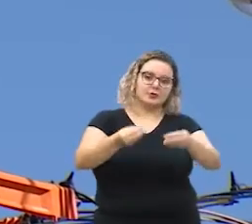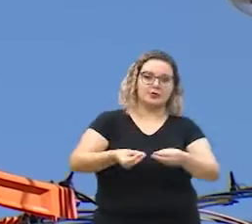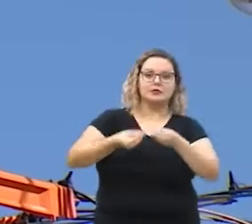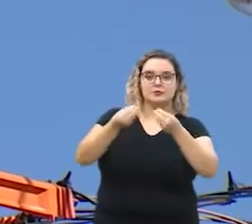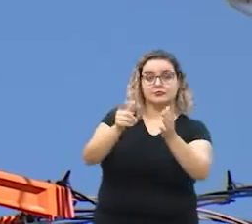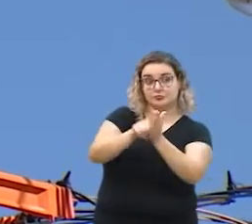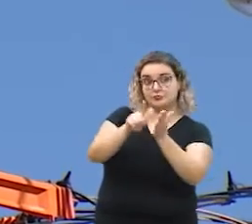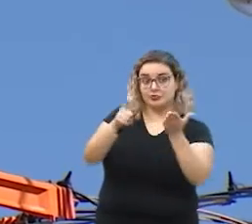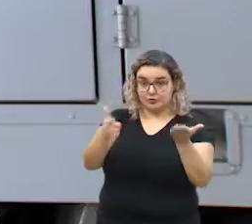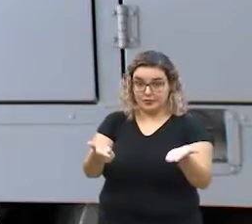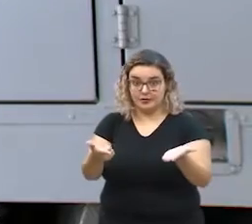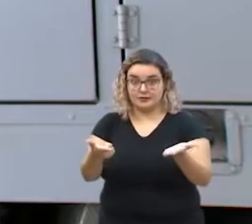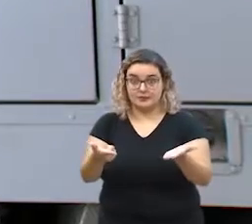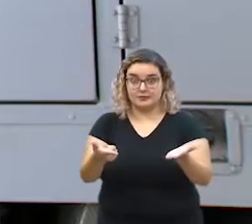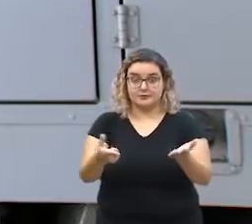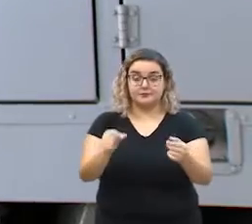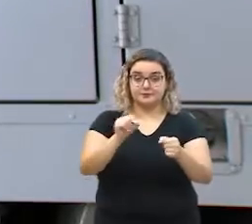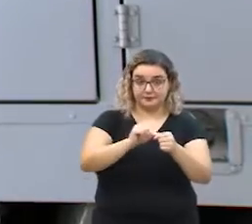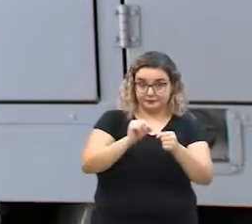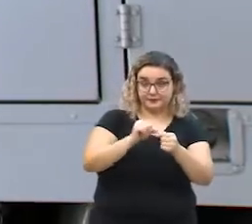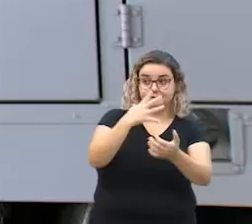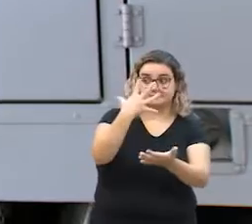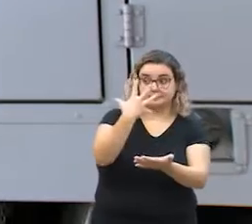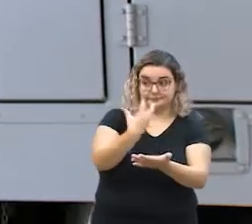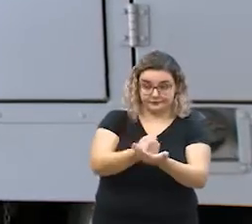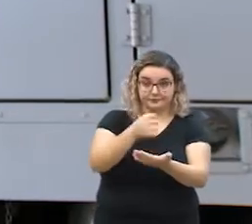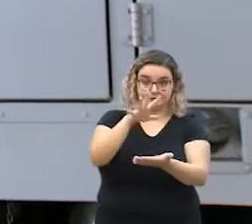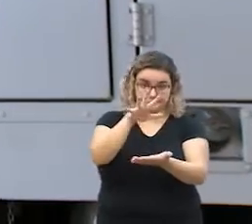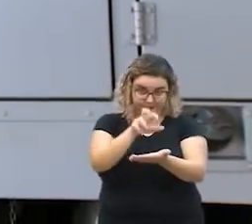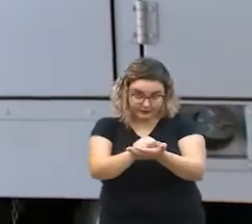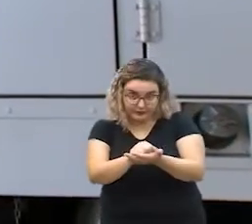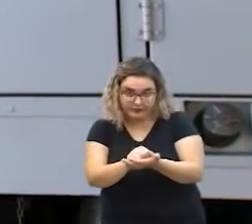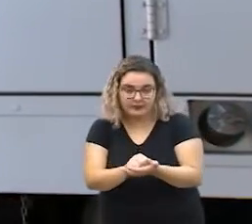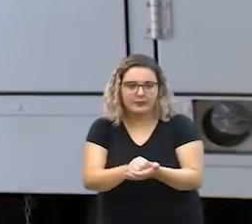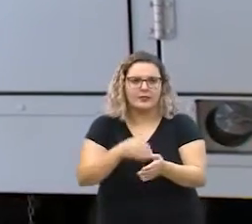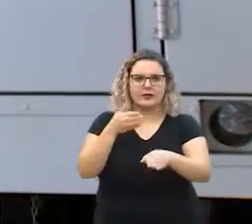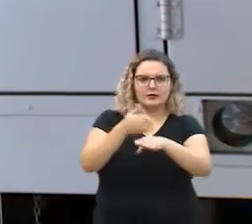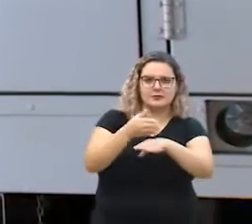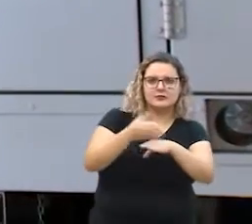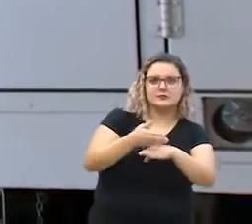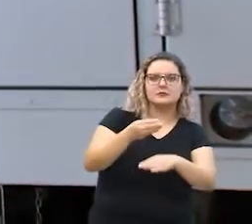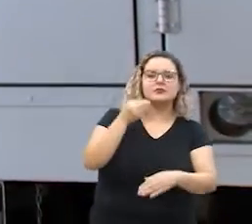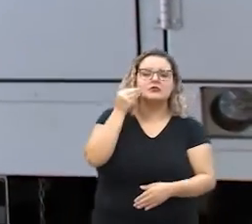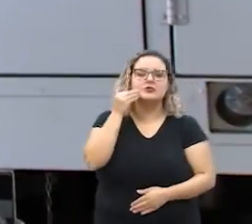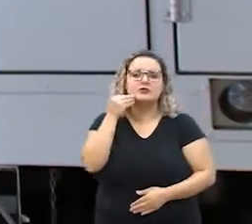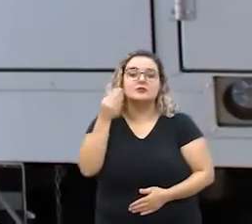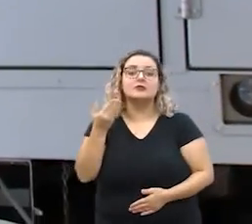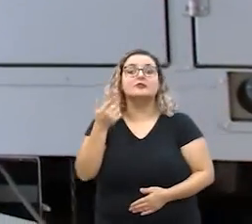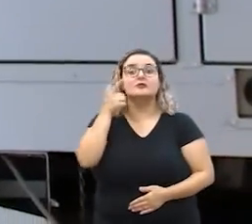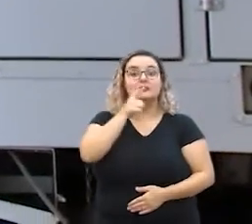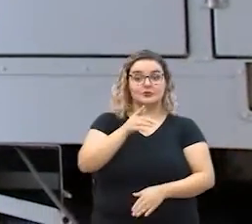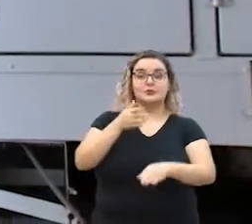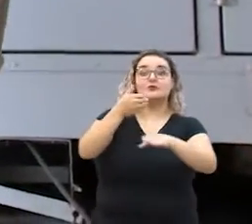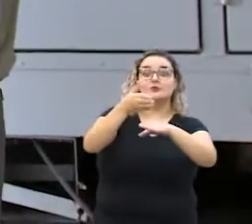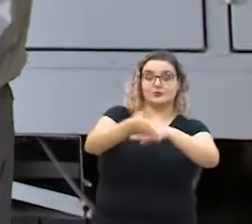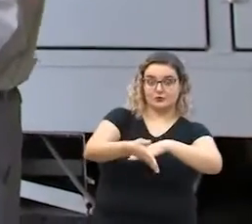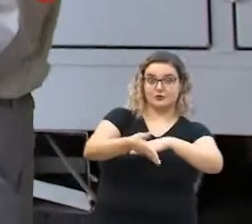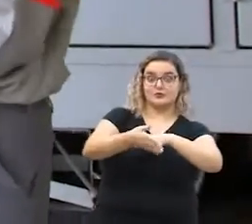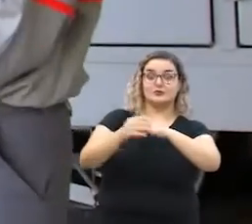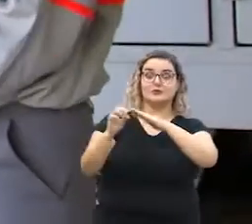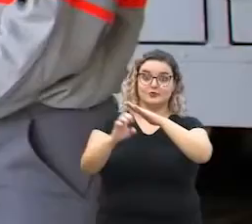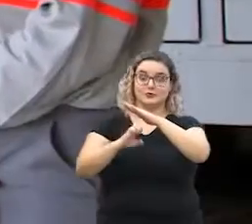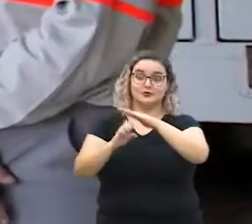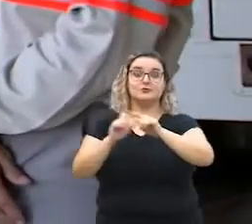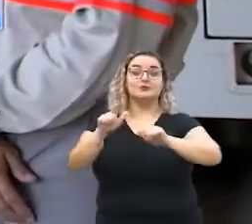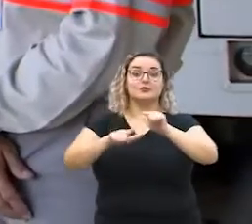De jornais. Eu fiz a inscrição e aí eu participei de alguns testes e consegui entrar dentro da companhia para trabalhar